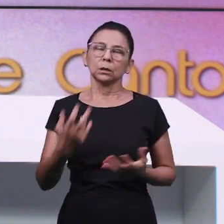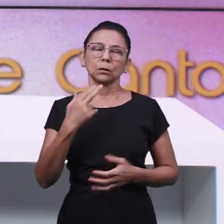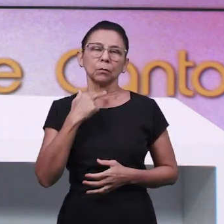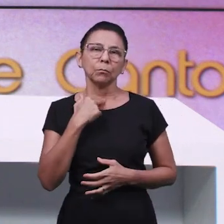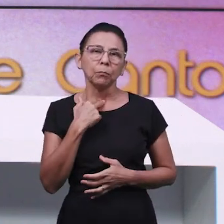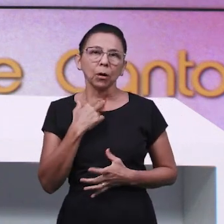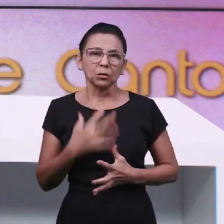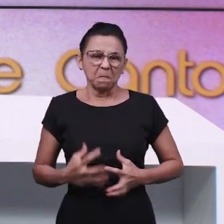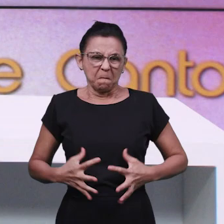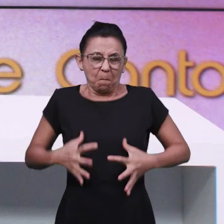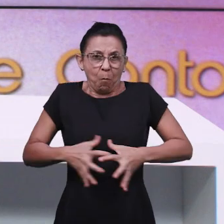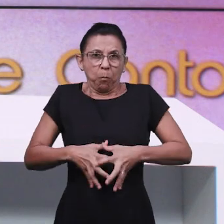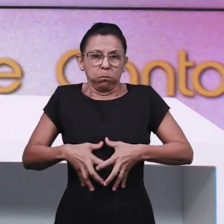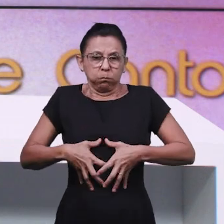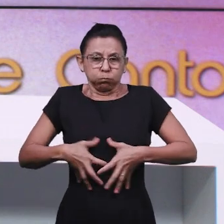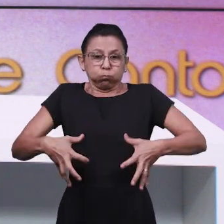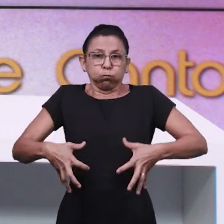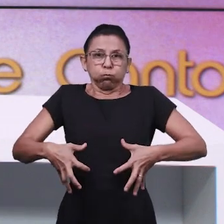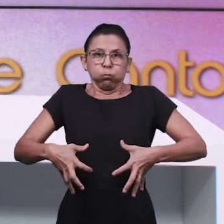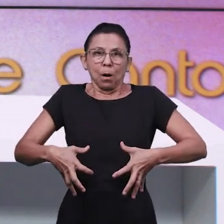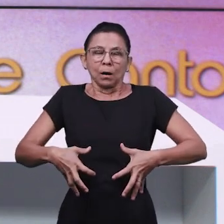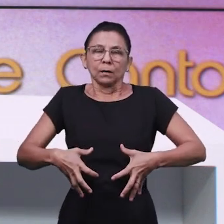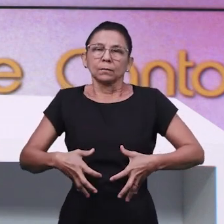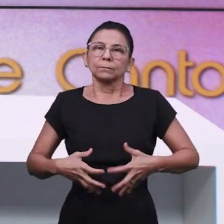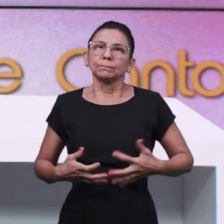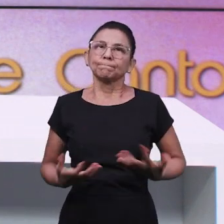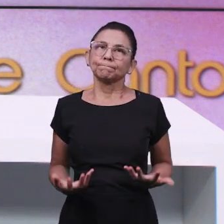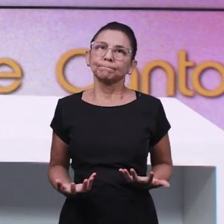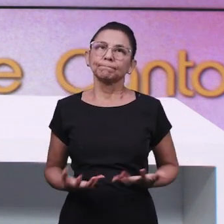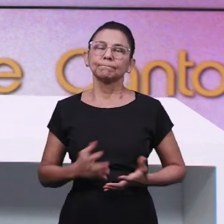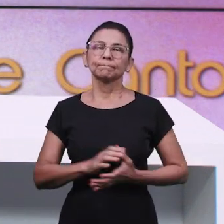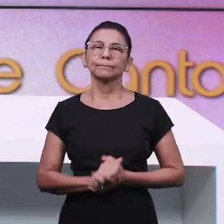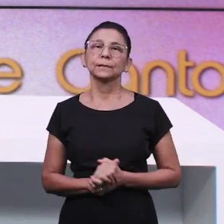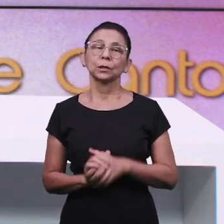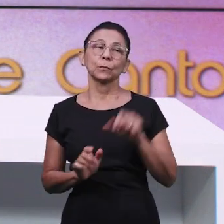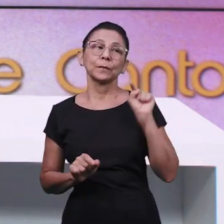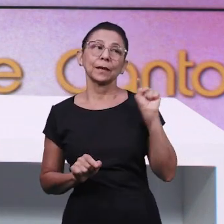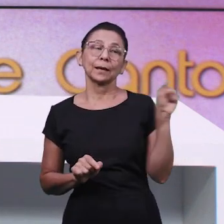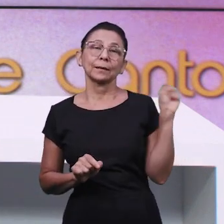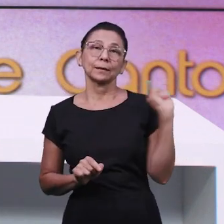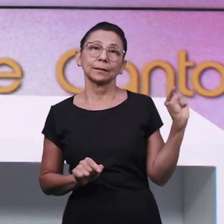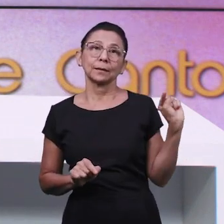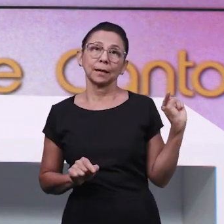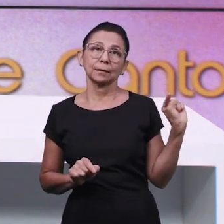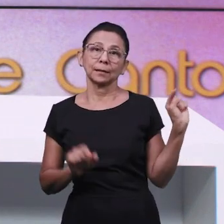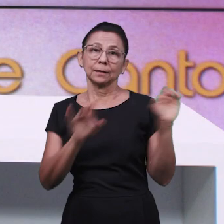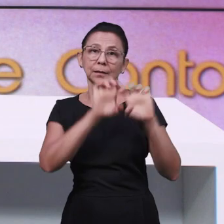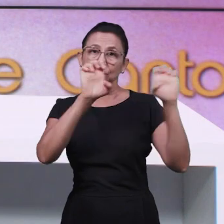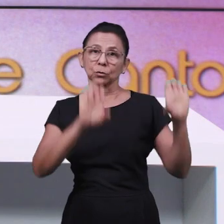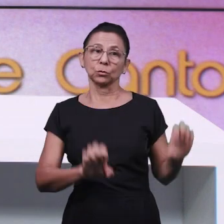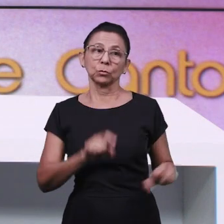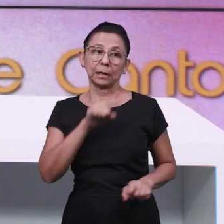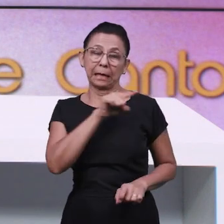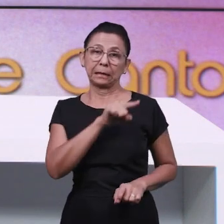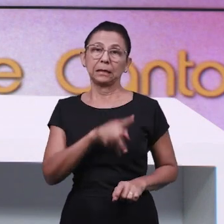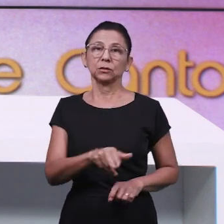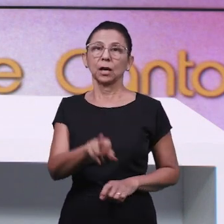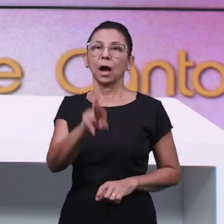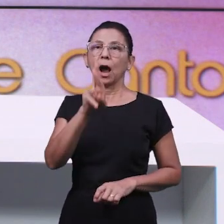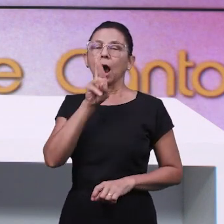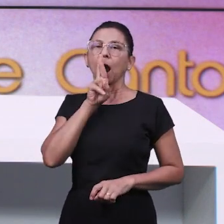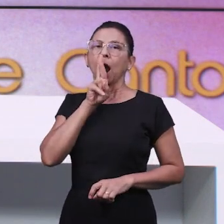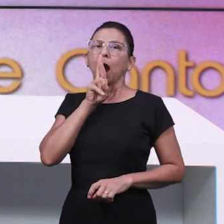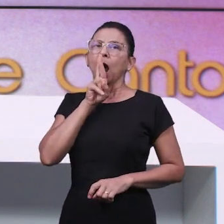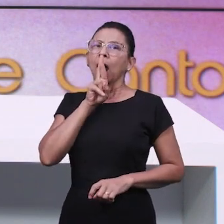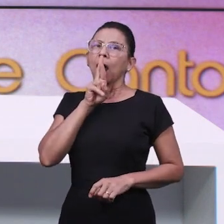o contrário, essa estrutura trabalha inadequadamente porque aquela estrutura ali de respiração